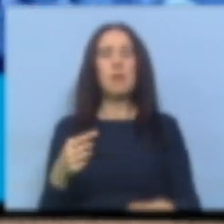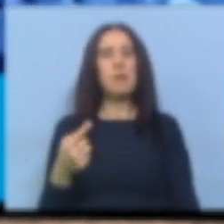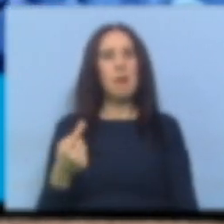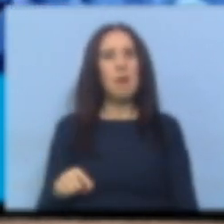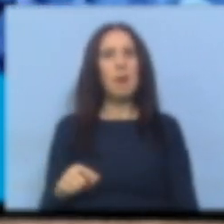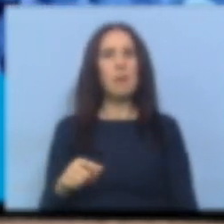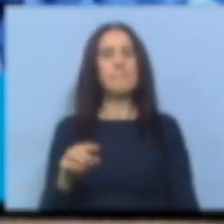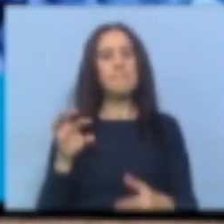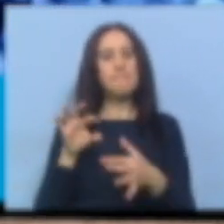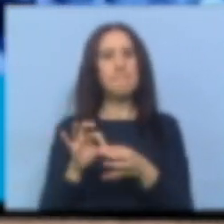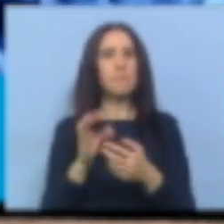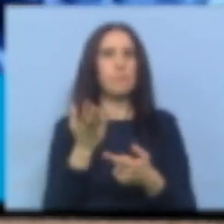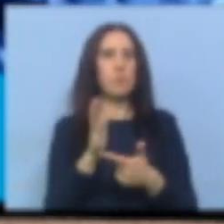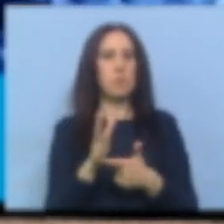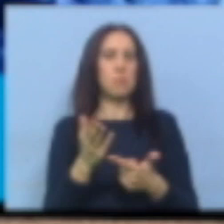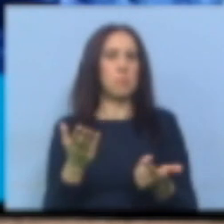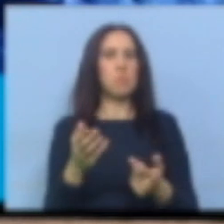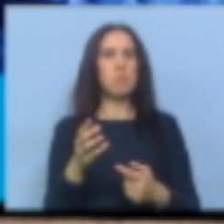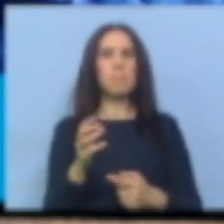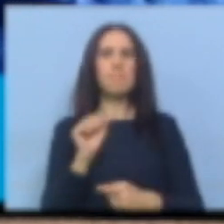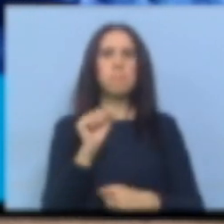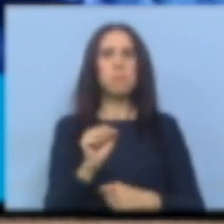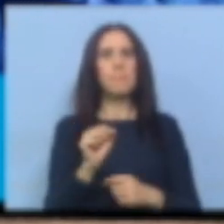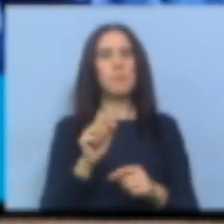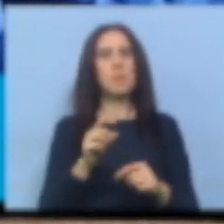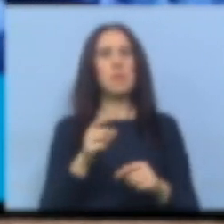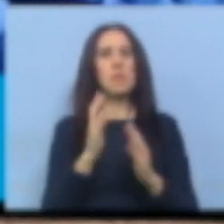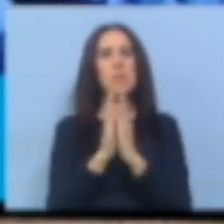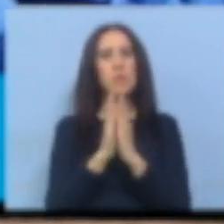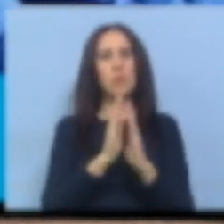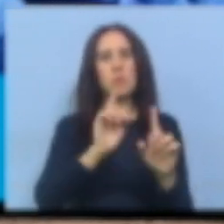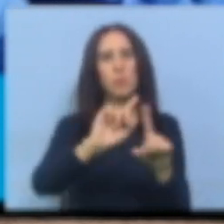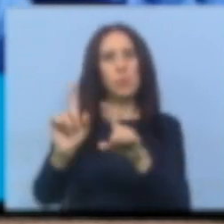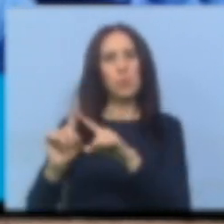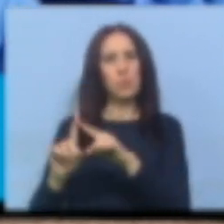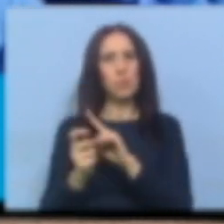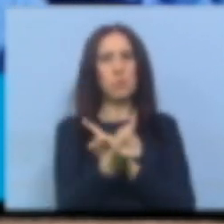em consideração, por exemplo, esta dimensão da diversidade religiosa.